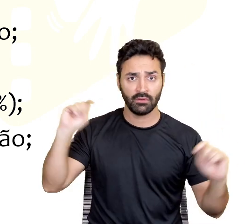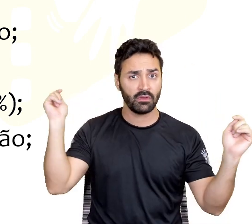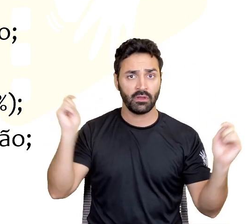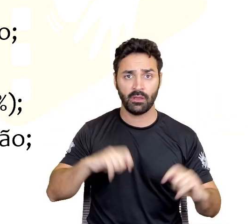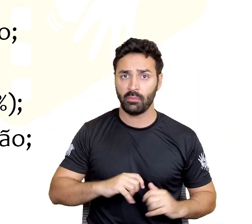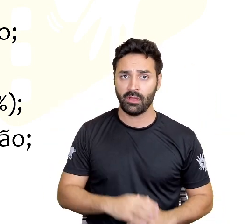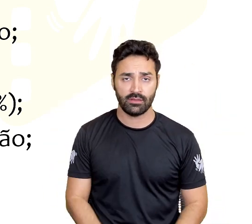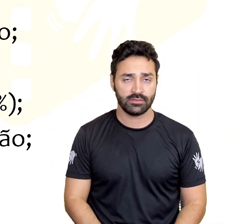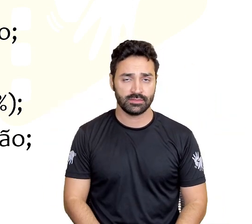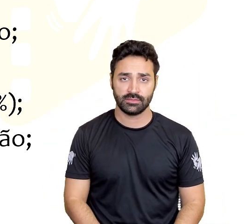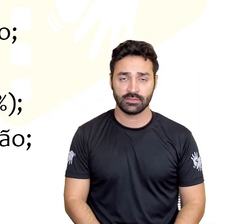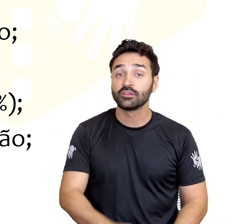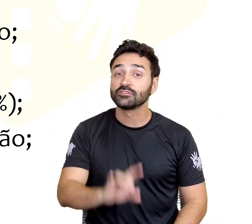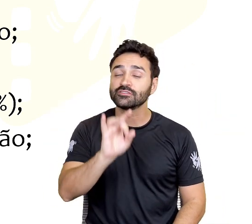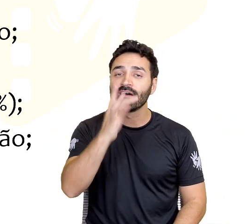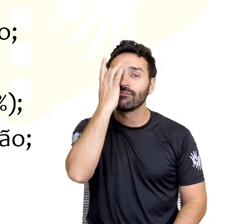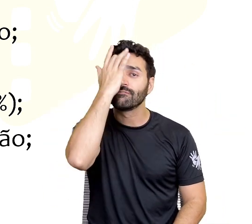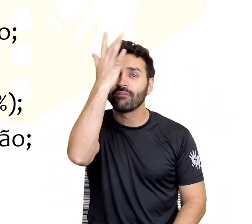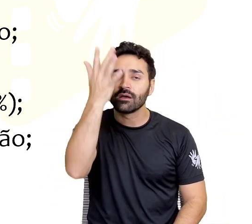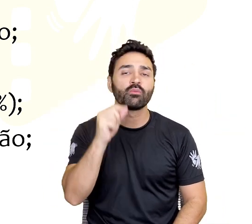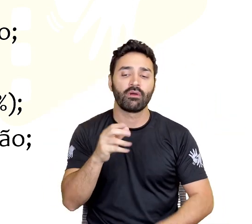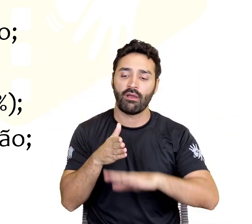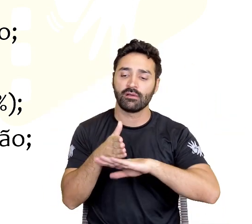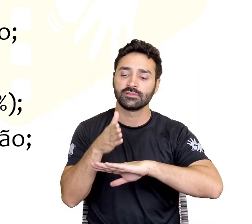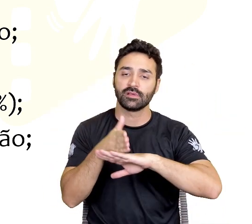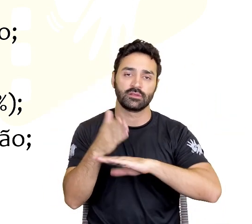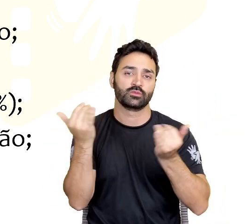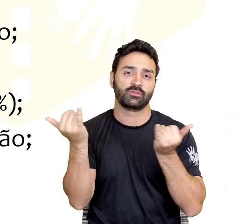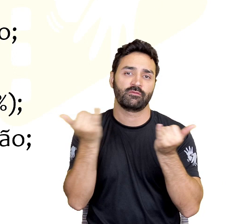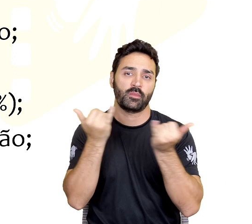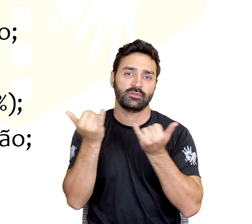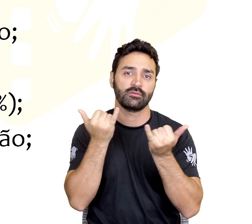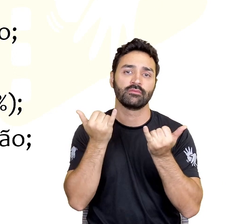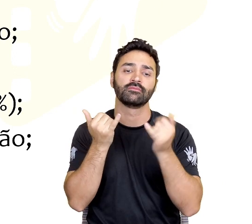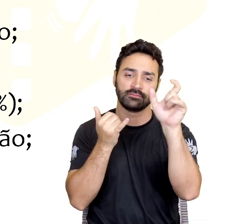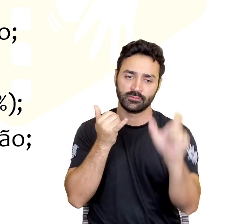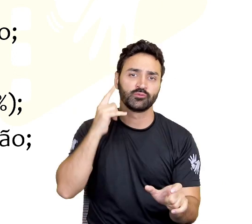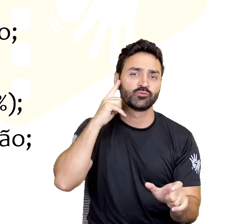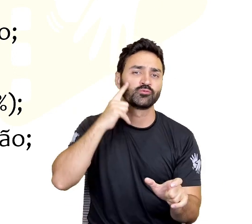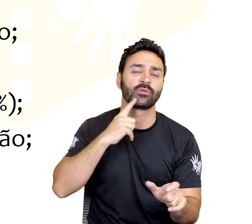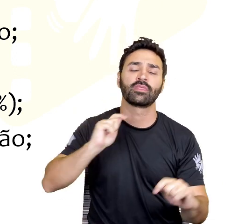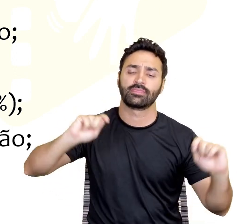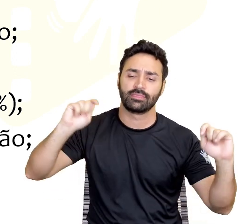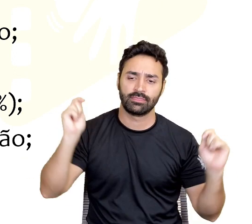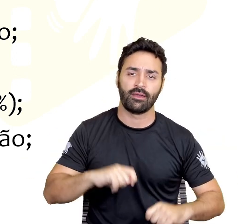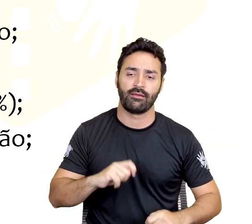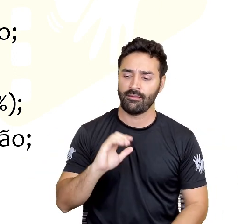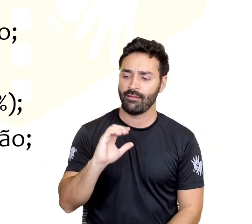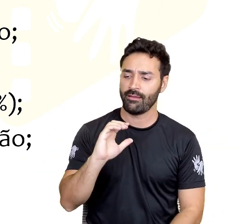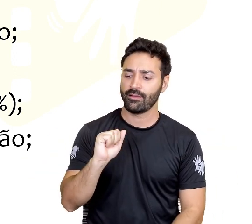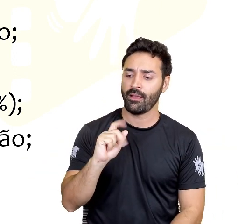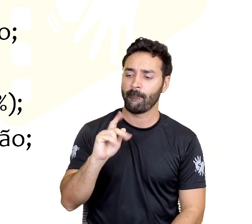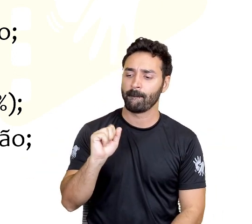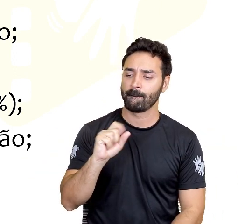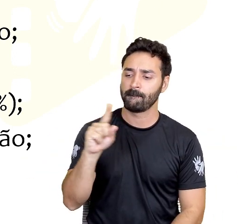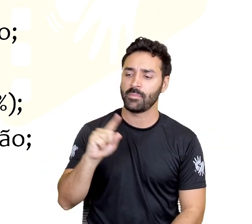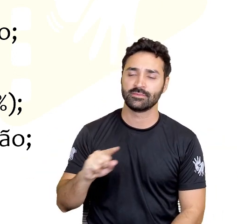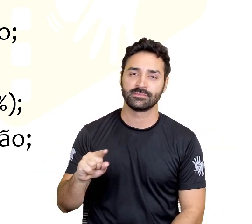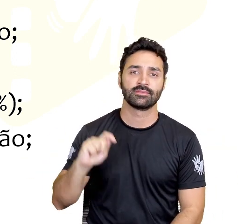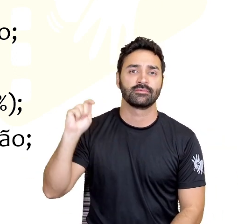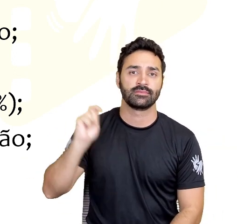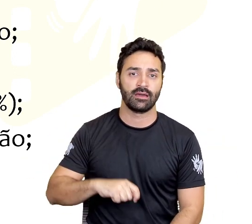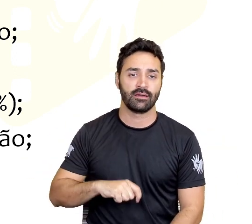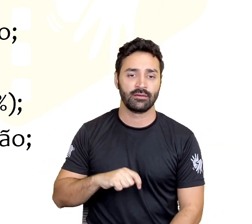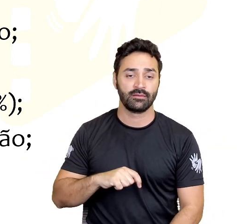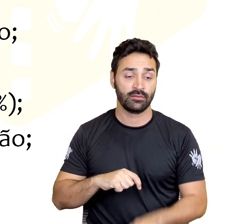que ele tenha acesso à informação. Tá? Eu tenho que ter em mente que a pessoa surda é uma pessoa que usa uma